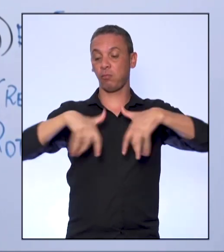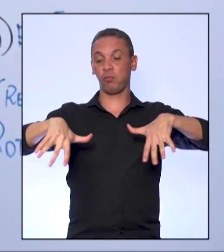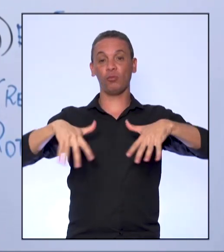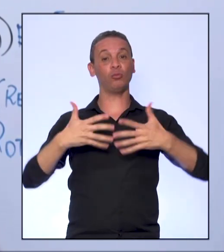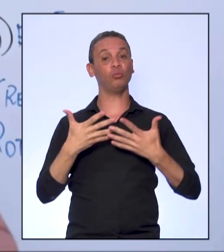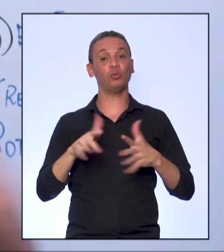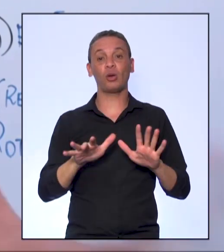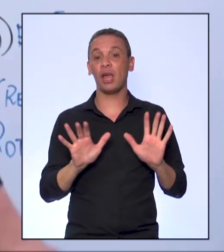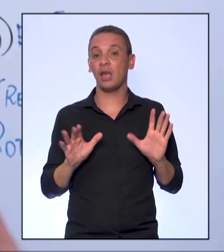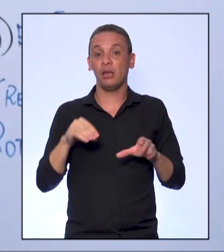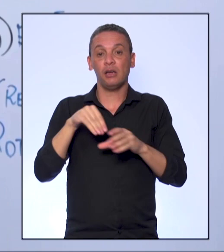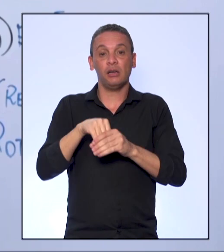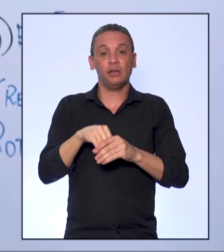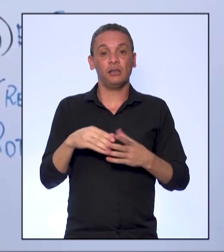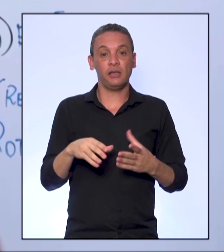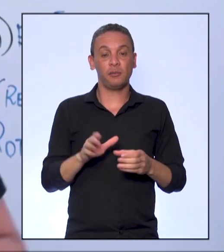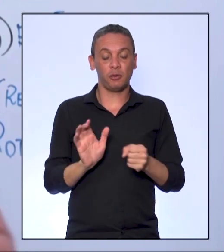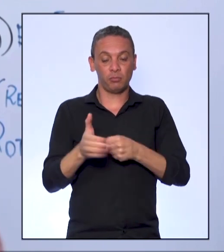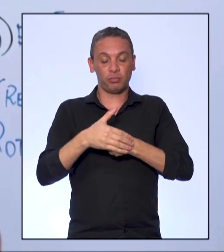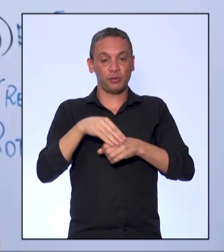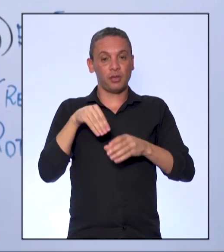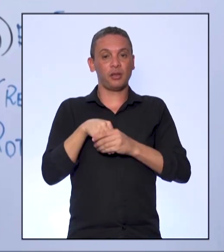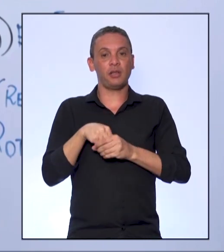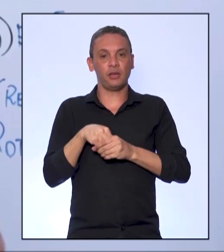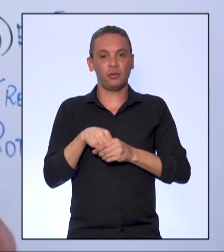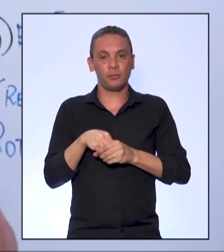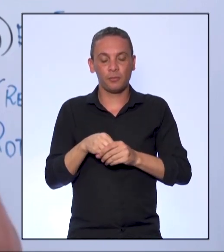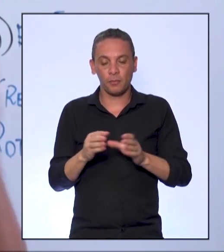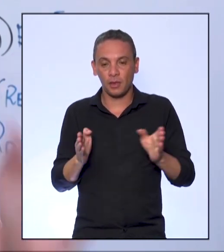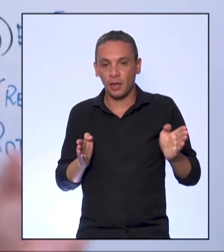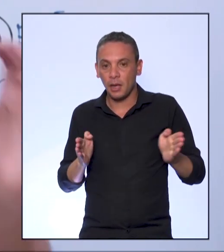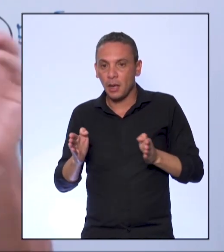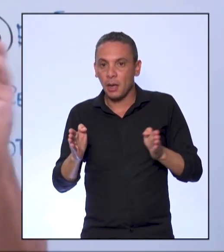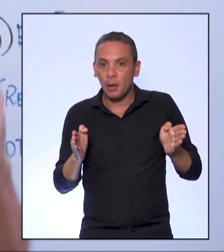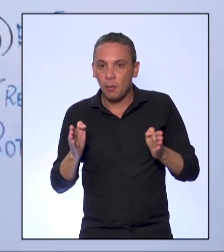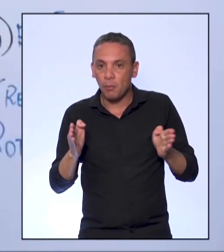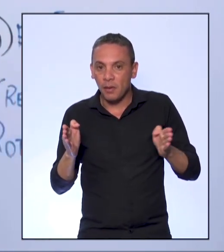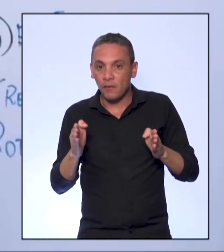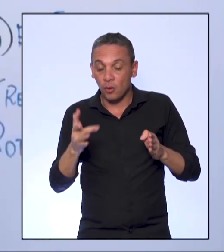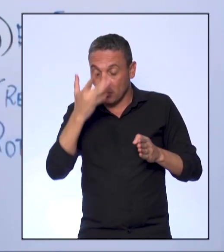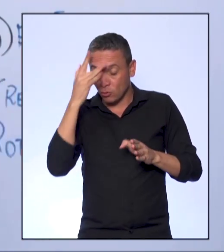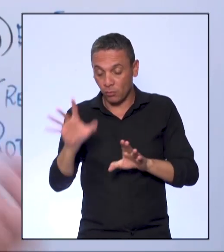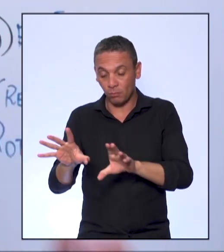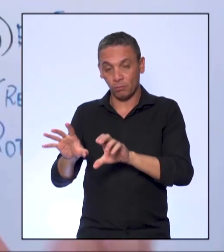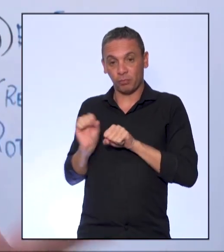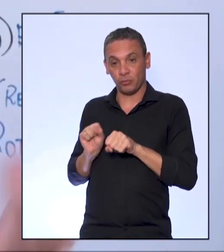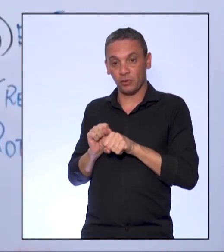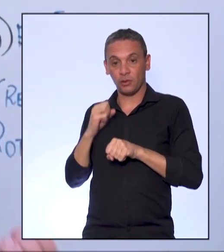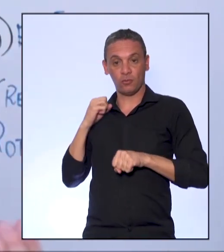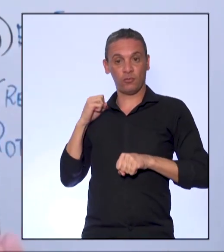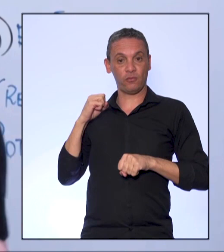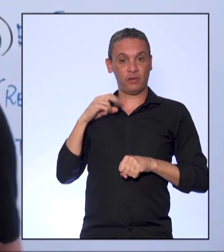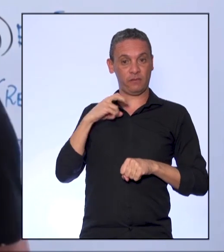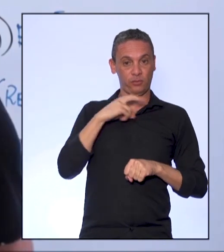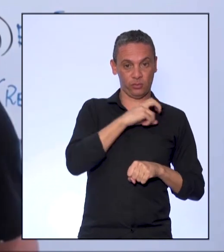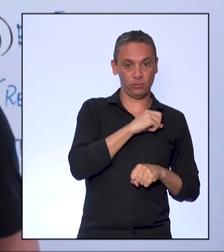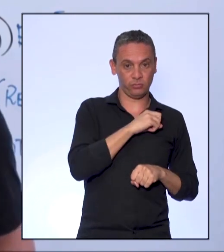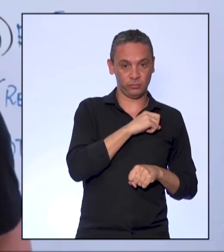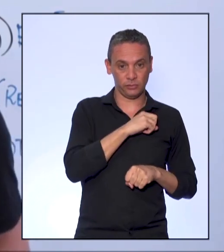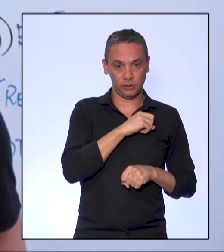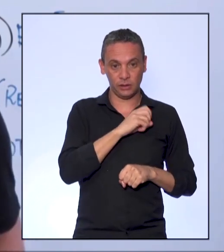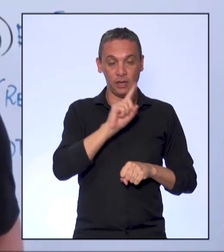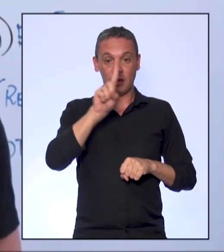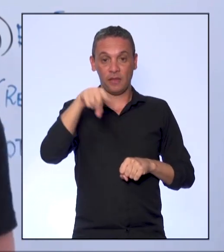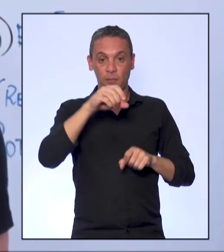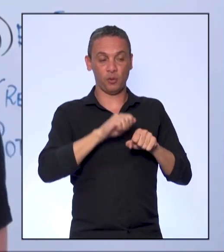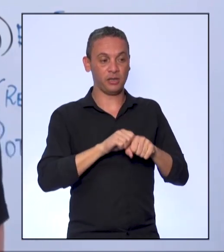logo. Ele não quer, ele pode ficar no período de latência. O período que a gente chama de quando você se infecta com ele, você pega, para o momento que